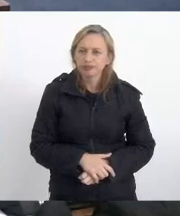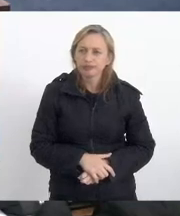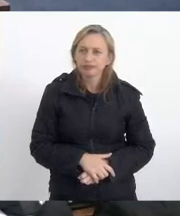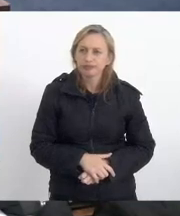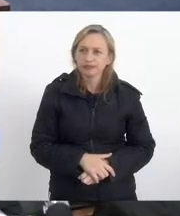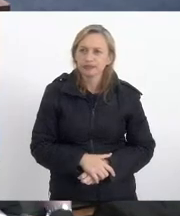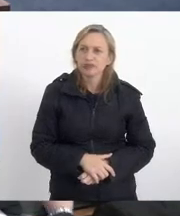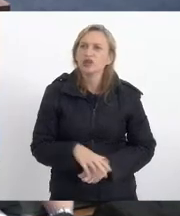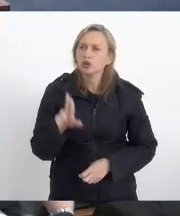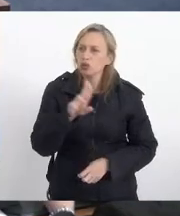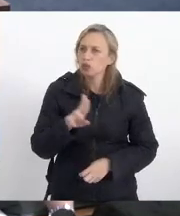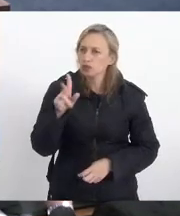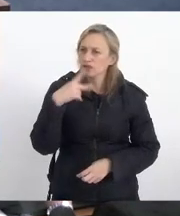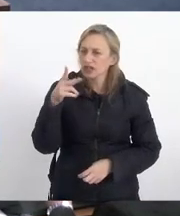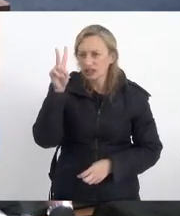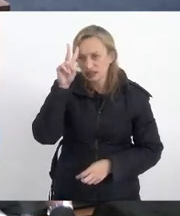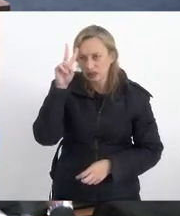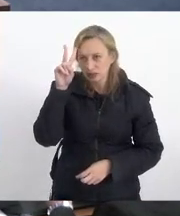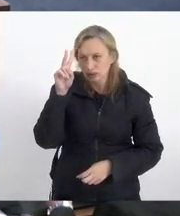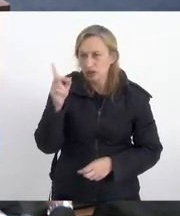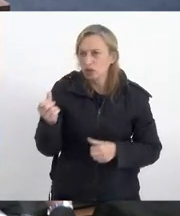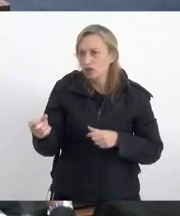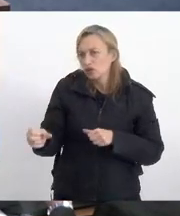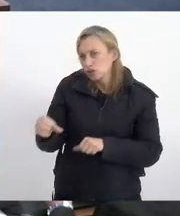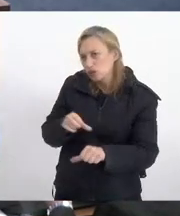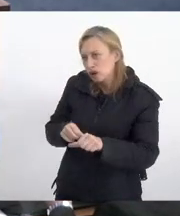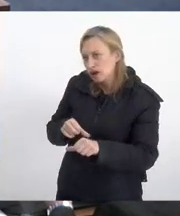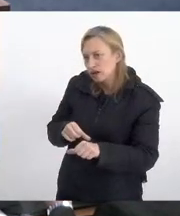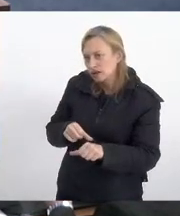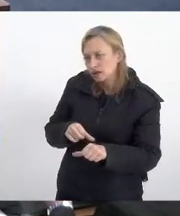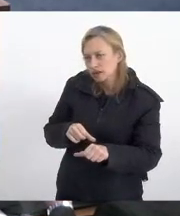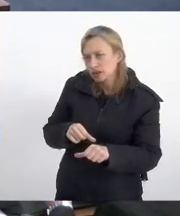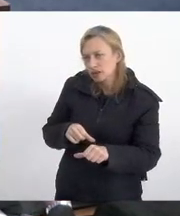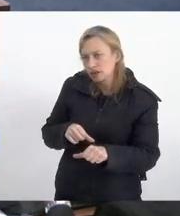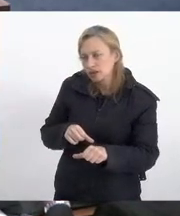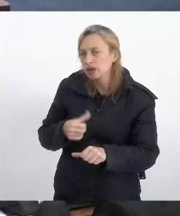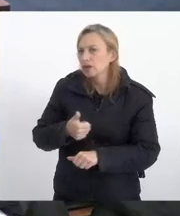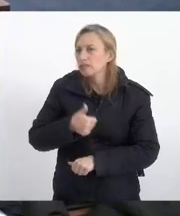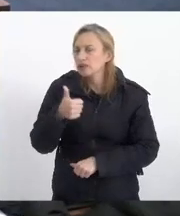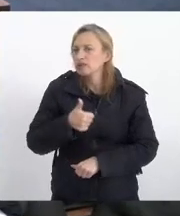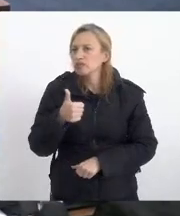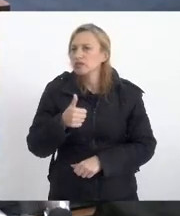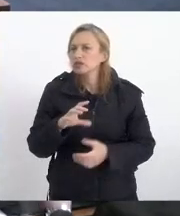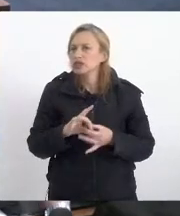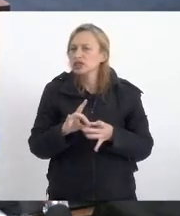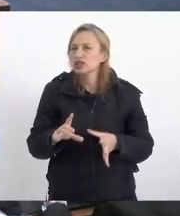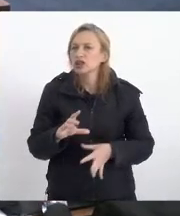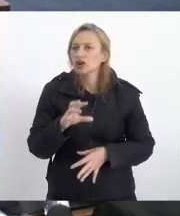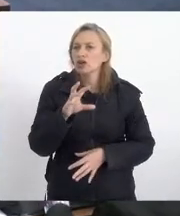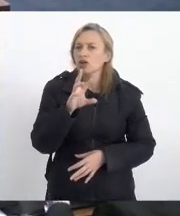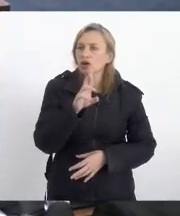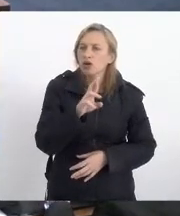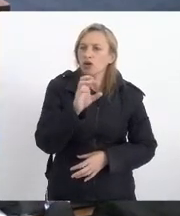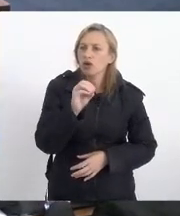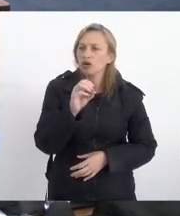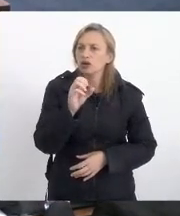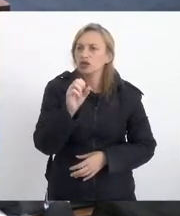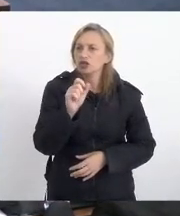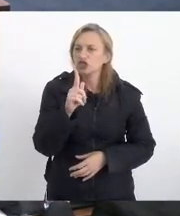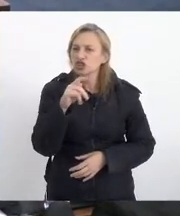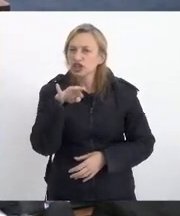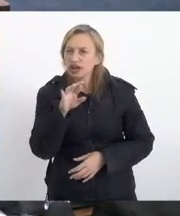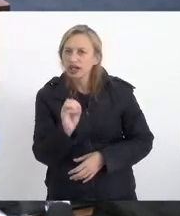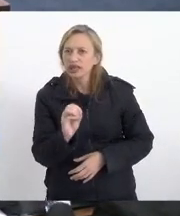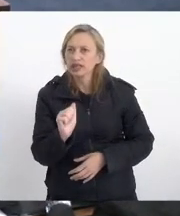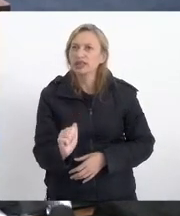Sargento, você fez uso da palavra na segunda, então eu vou inverter. Primeiro vou dar a palavra para a senhora Rogéria Quaresma, depois eu